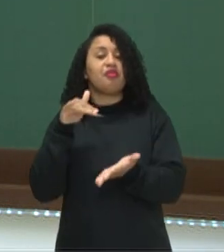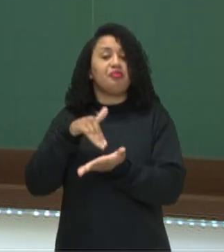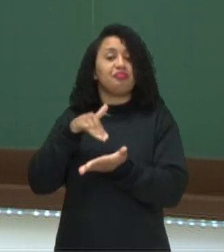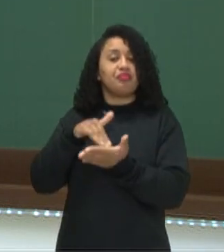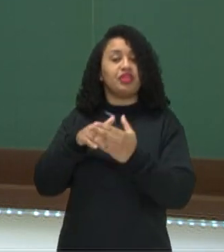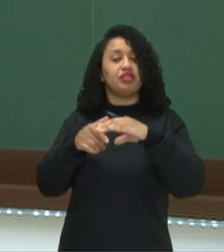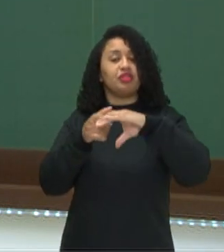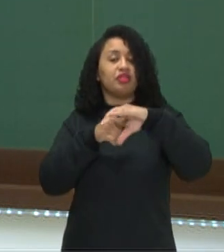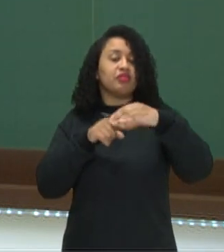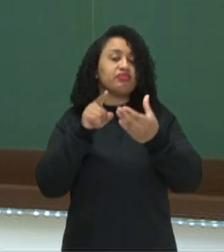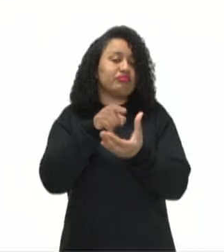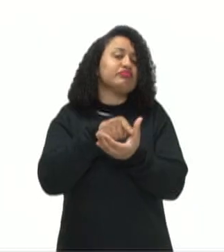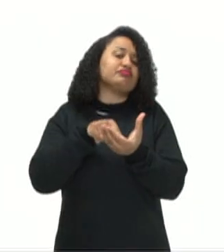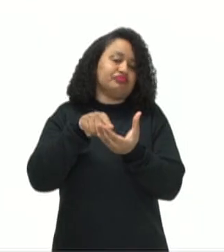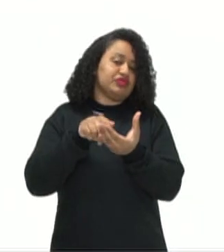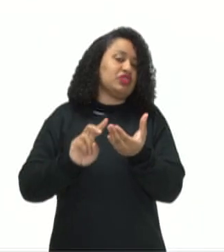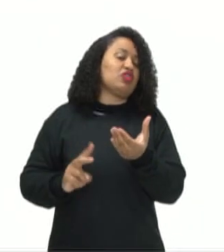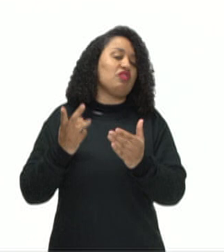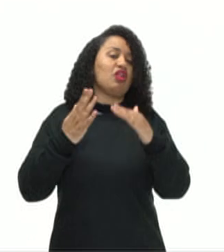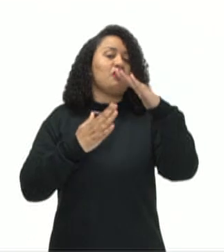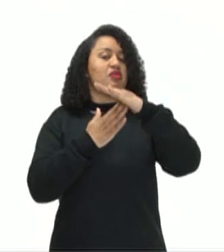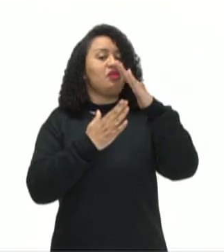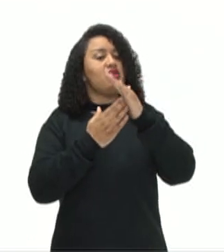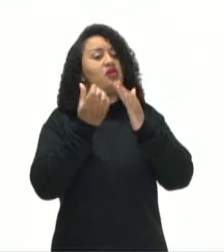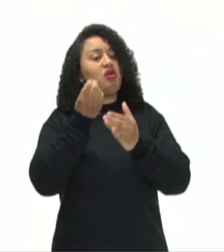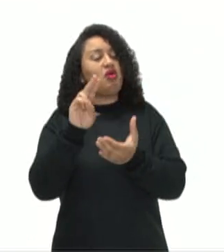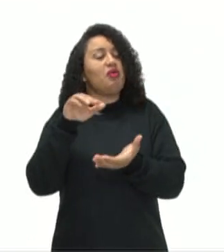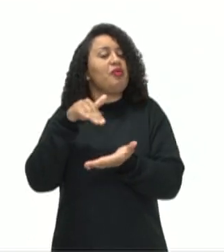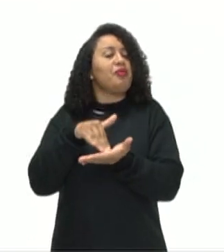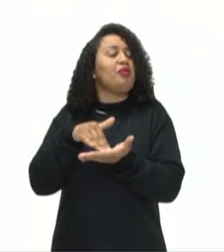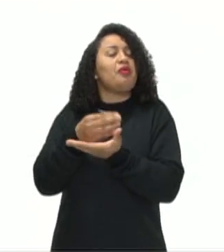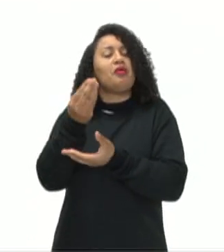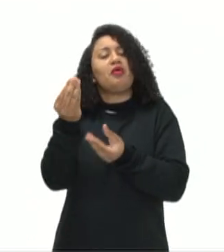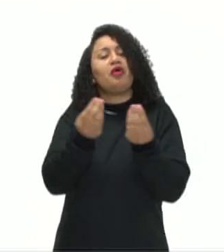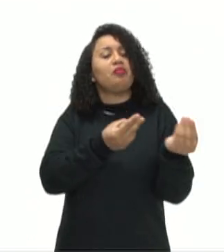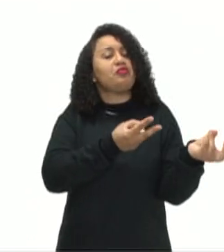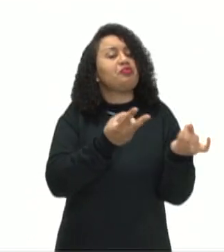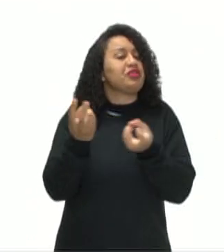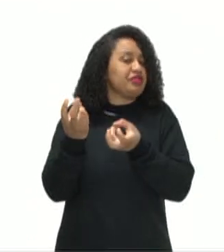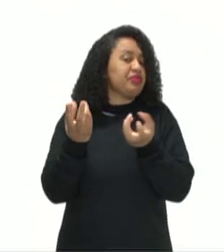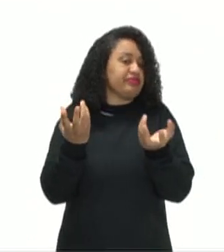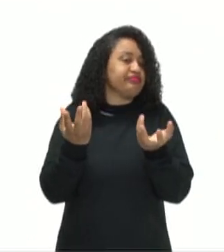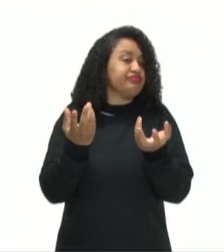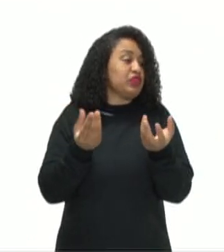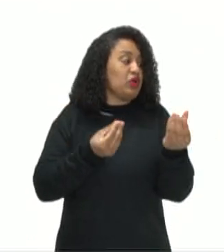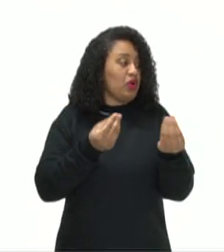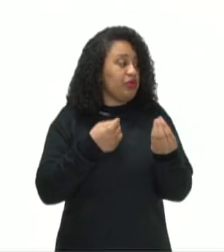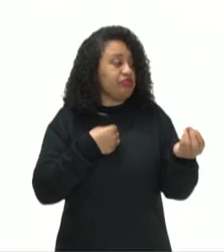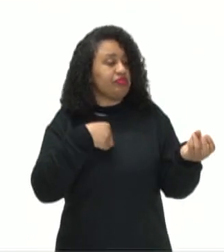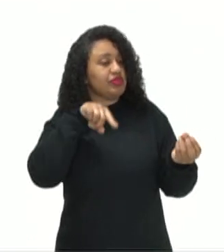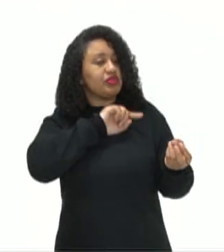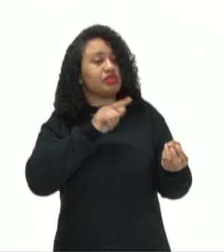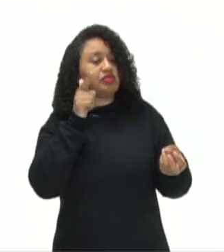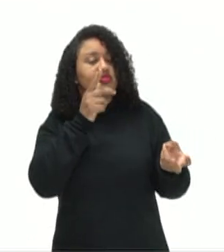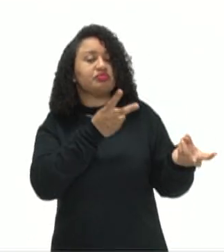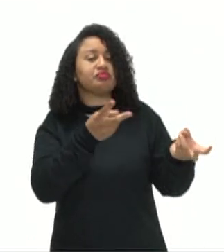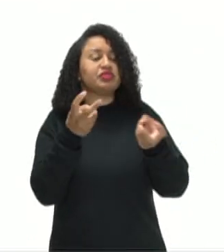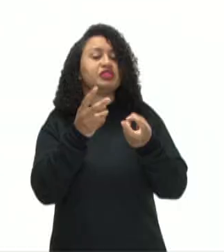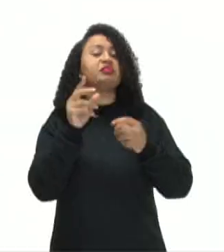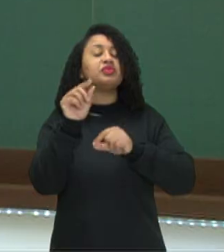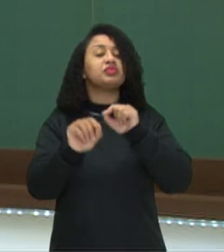parábola. Valor de máximo ou de mínimo. Como identificar? Como identificamos?